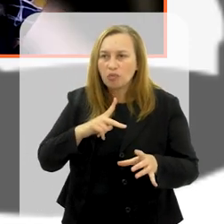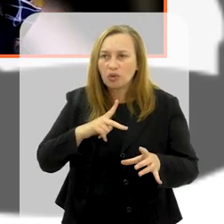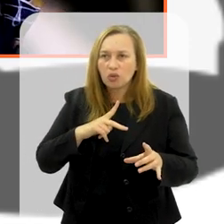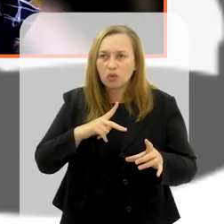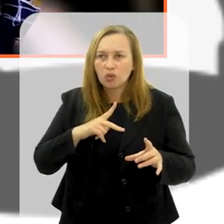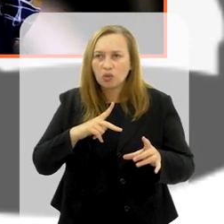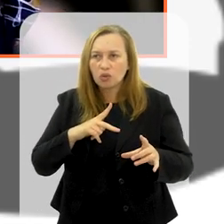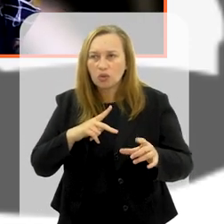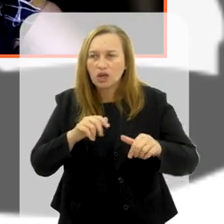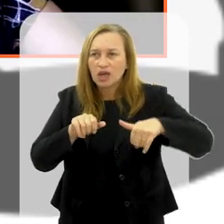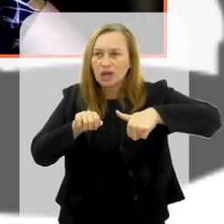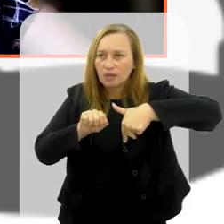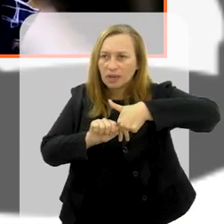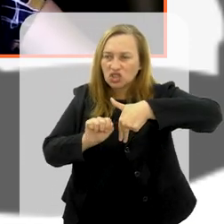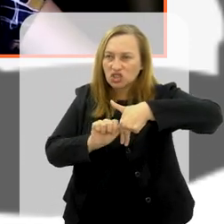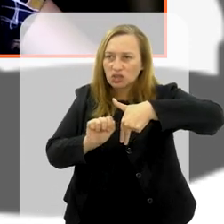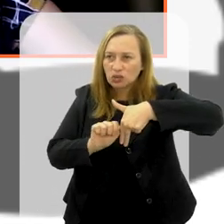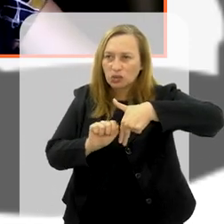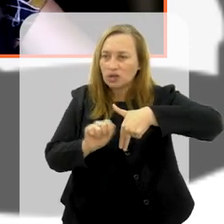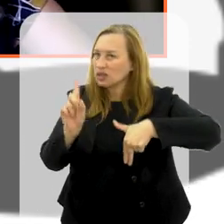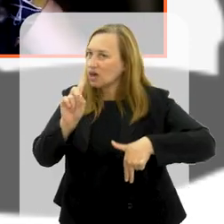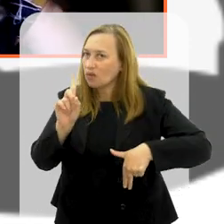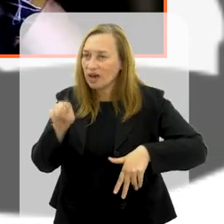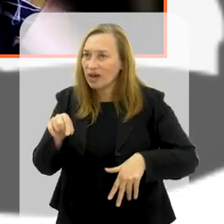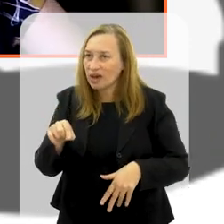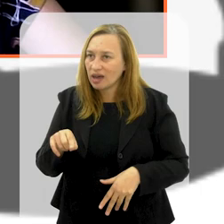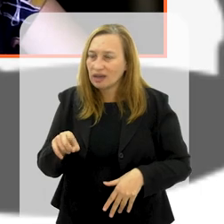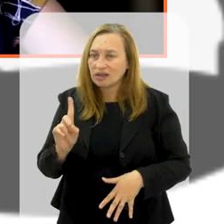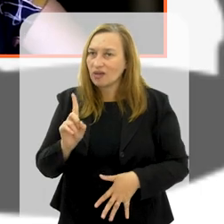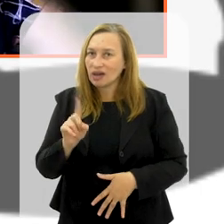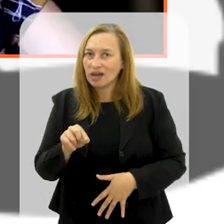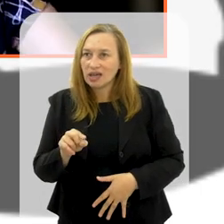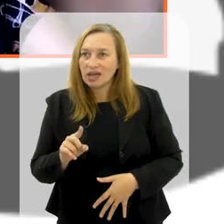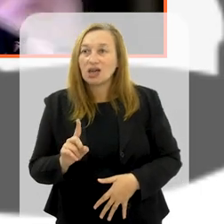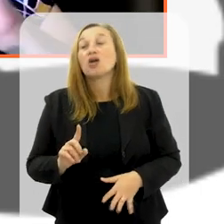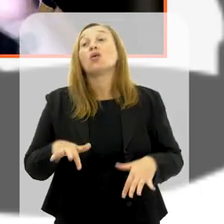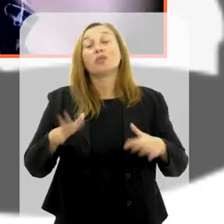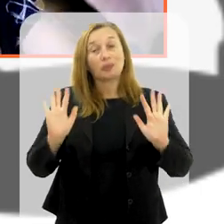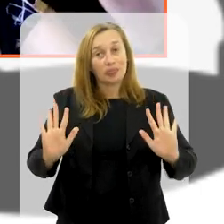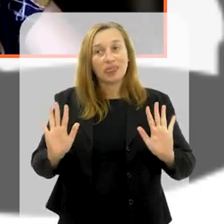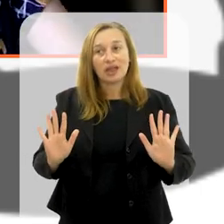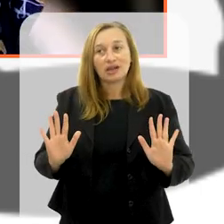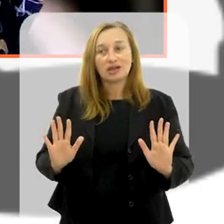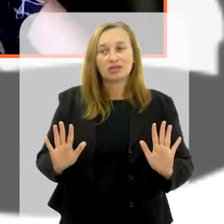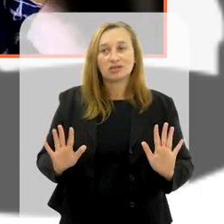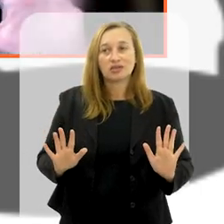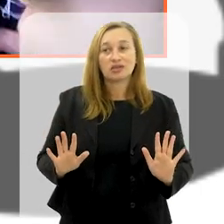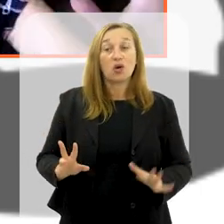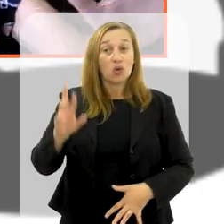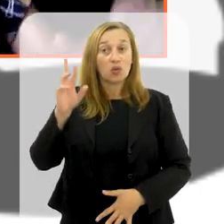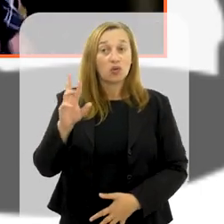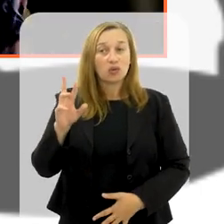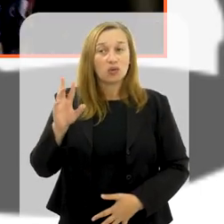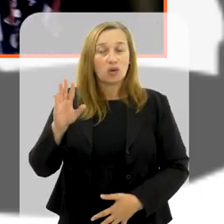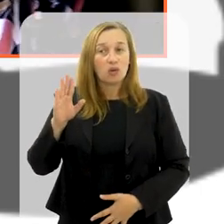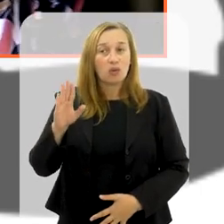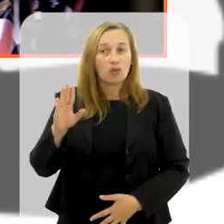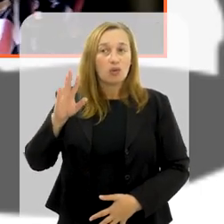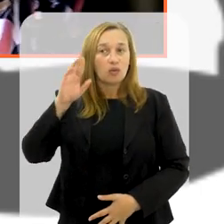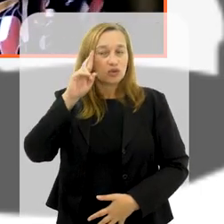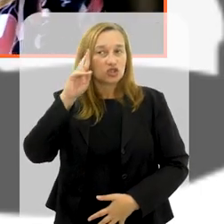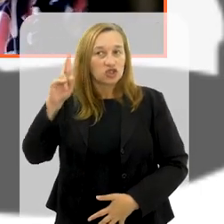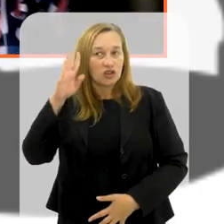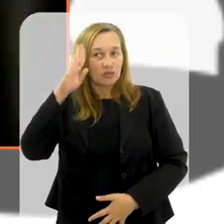embaixador, presidente, digamos assim, da. Não? Não é? Não é. não é. Não, o Sherpa, vamos usar aqui o